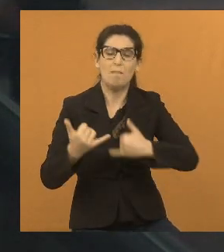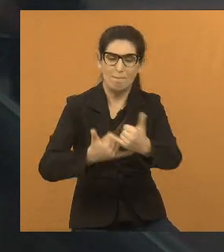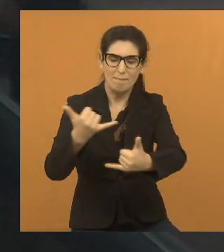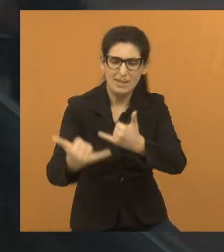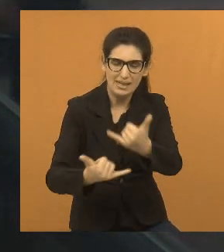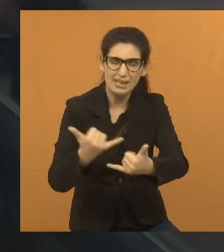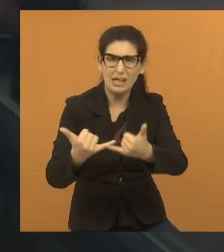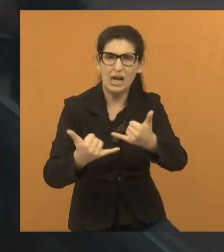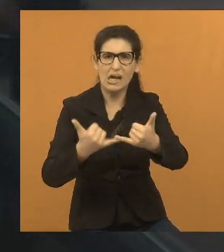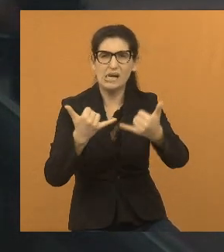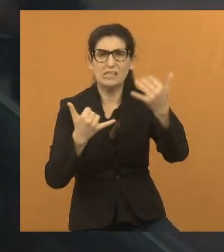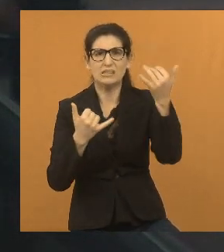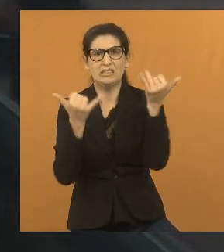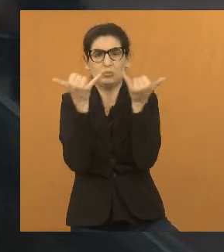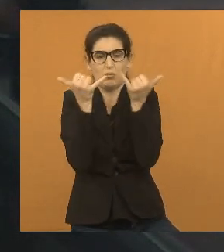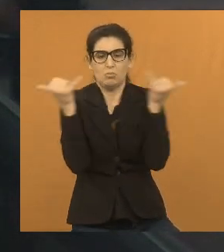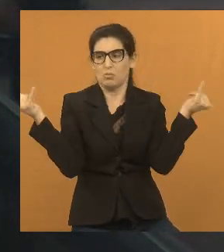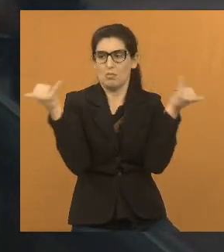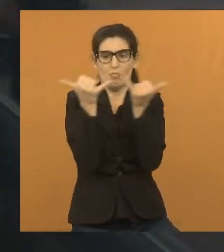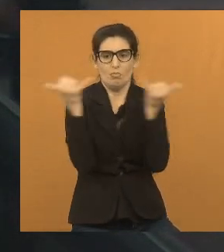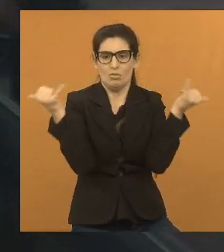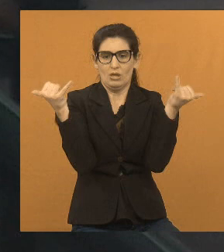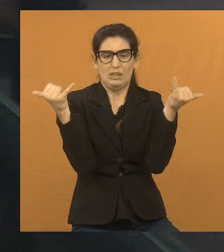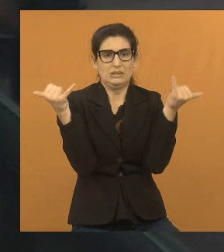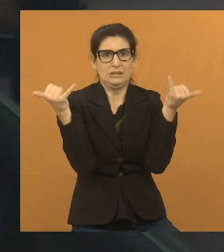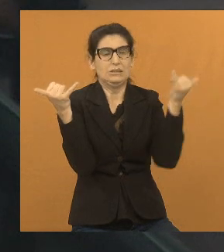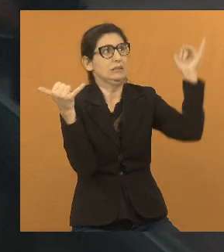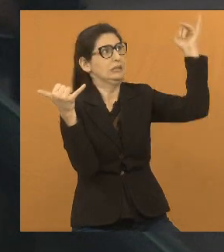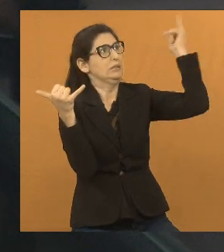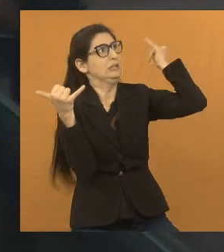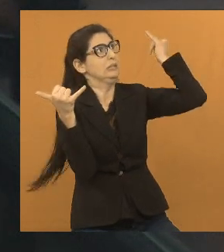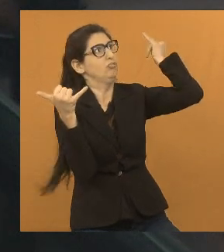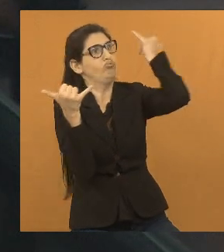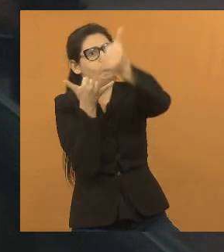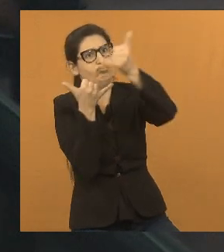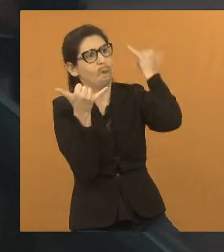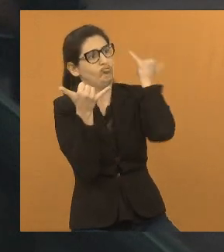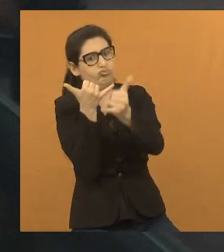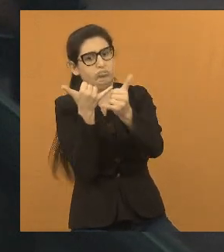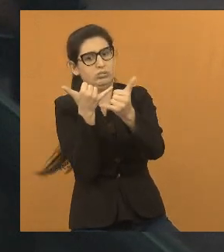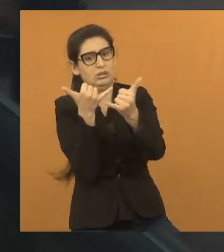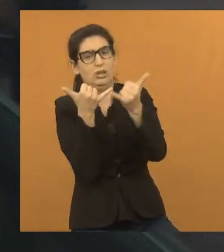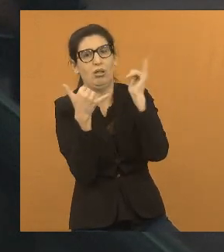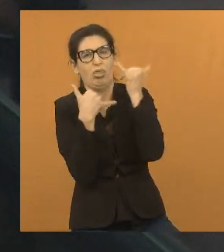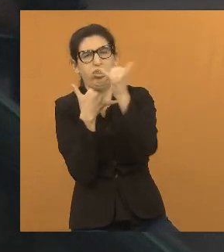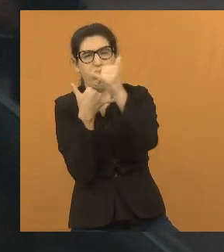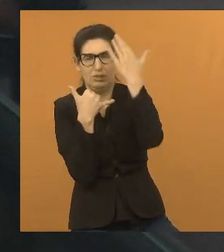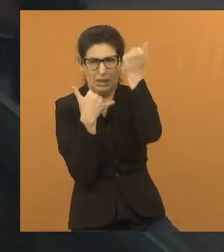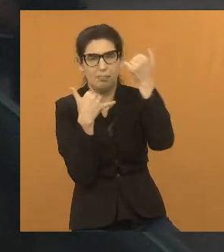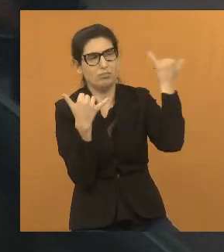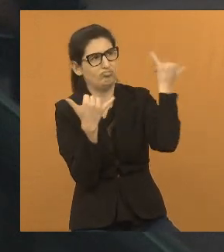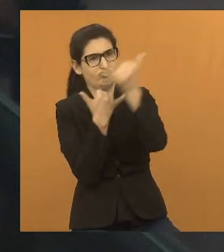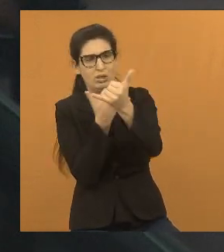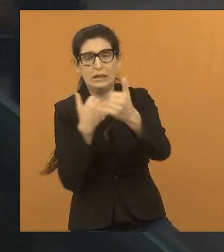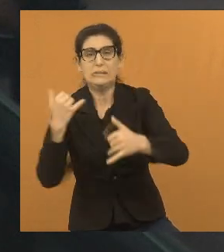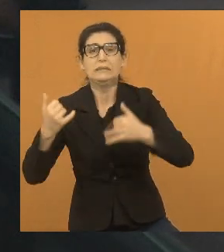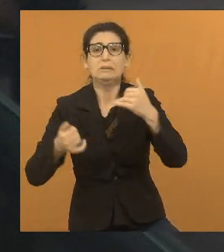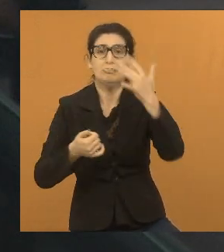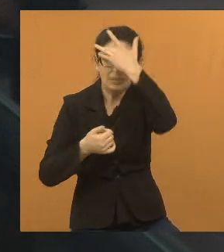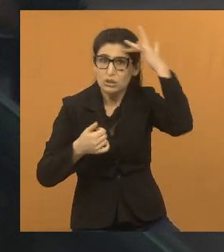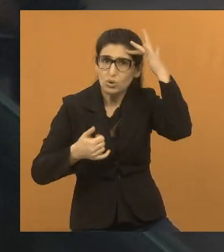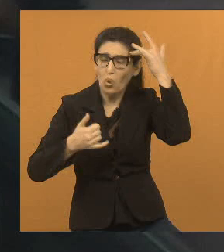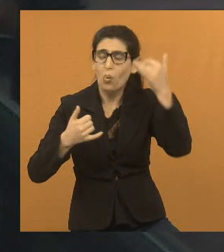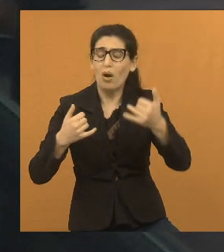tensão, temos vídeos gravados e está na internet. Então são coisas que a gente está pedindo melhorias, é o mínimo do